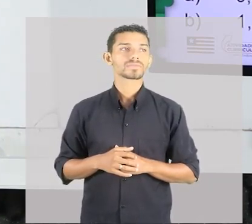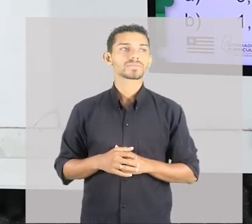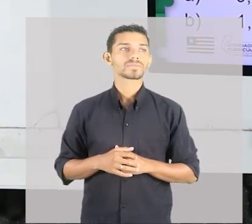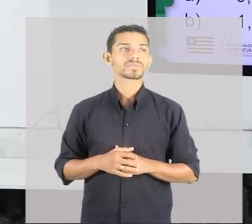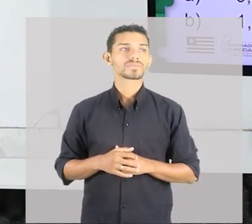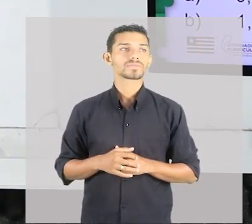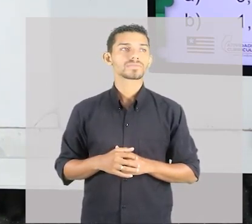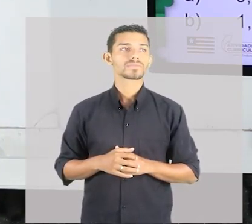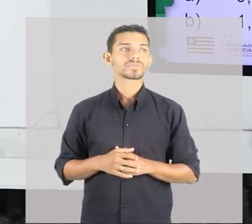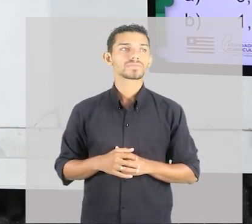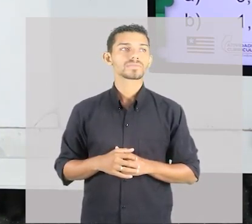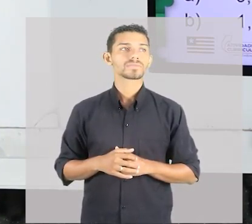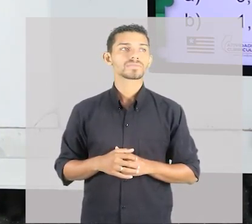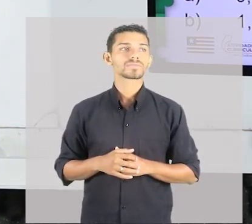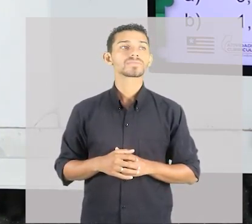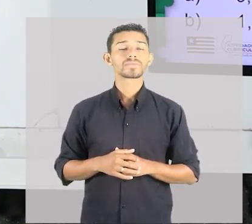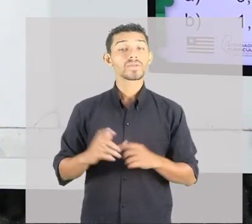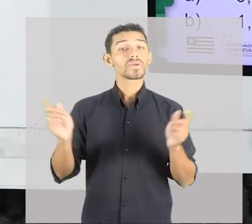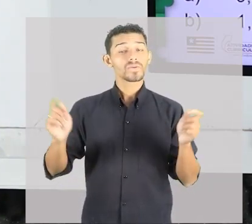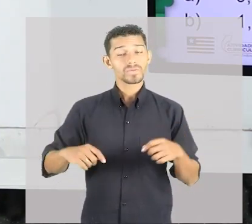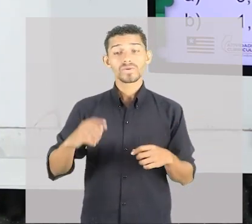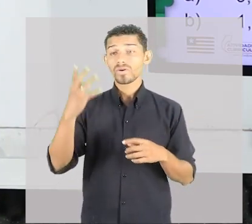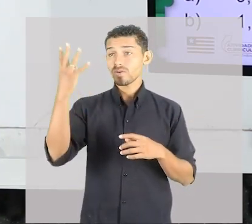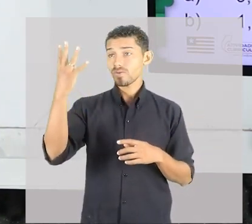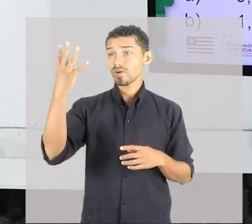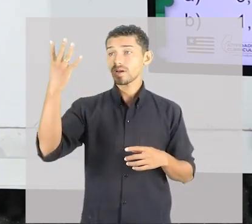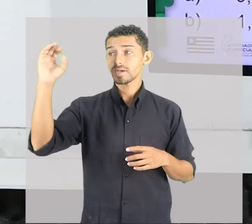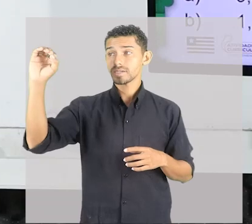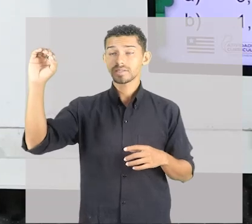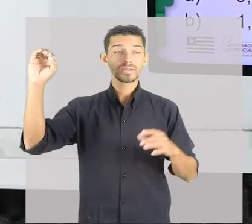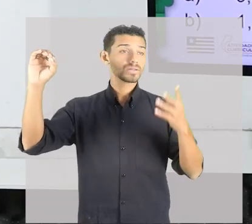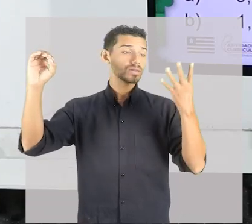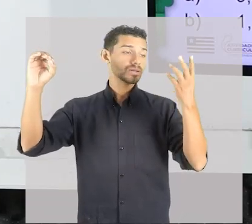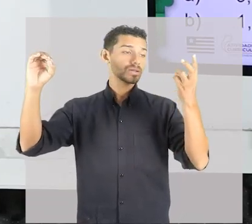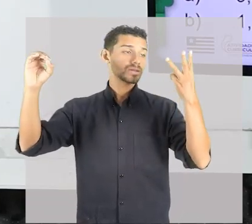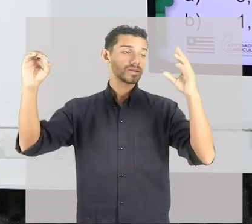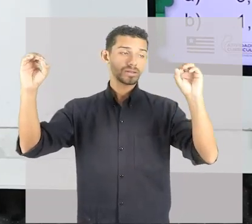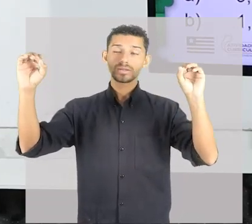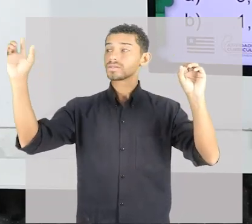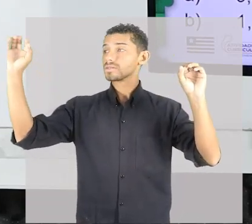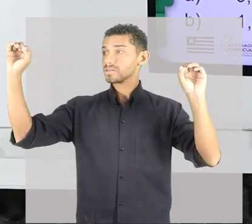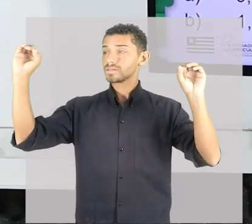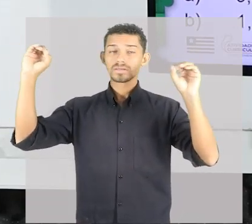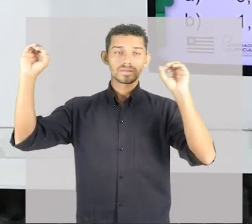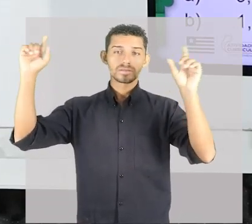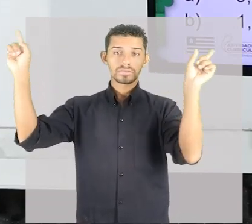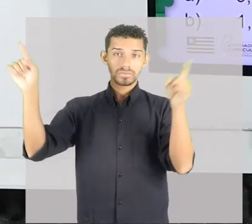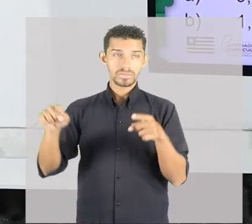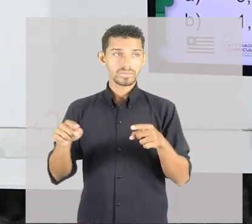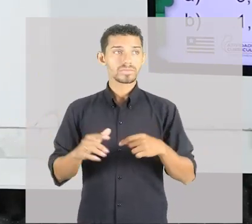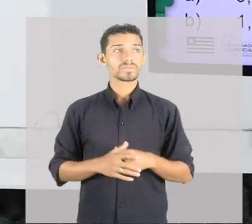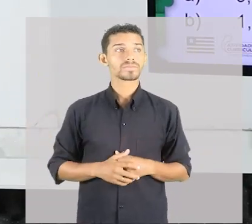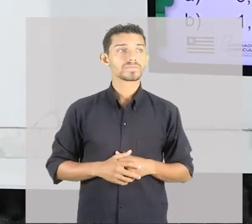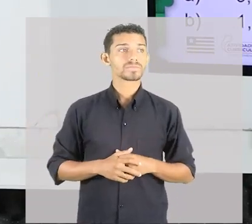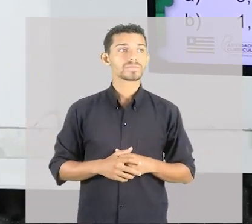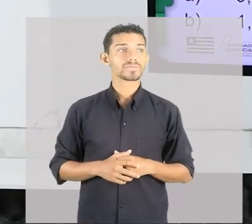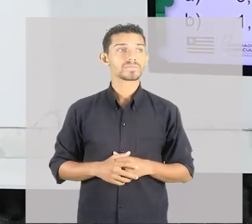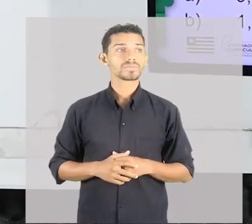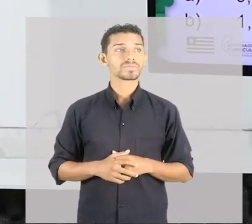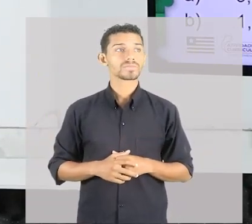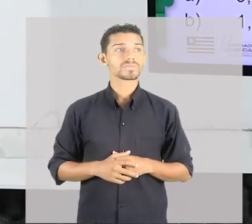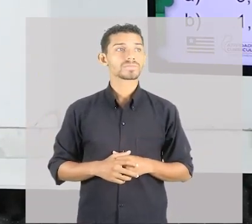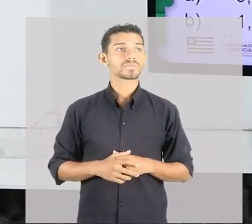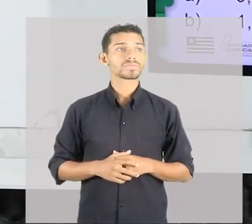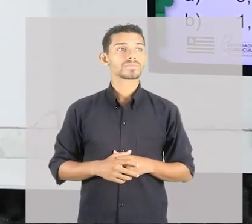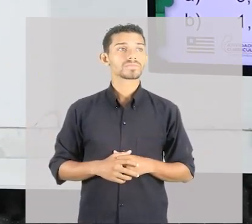posso cortar esse zero com esse zero eu posso cortar esse 4 com esse 4,4 sobr 1,1